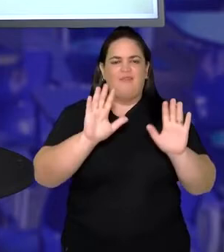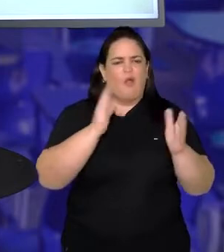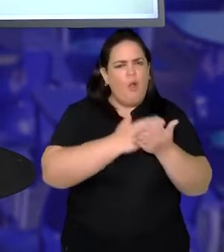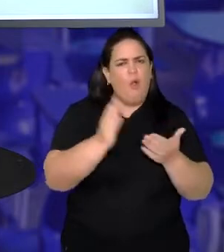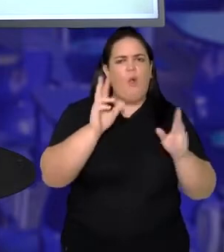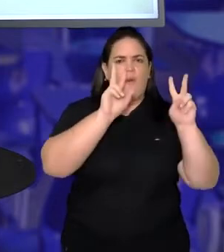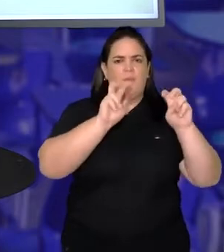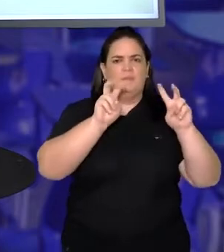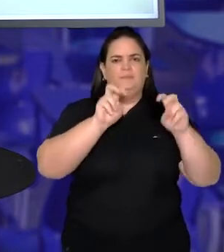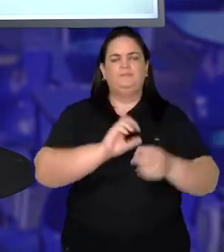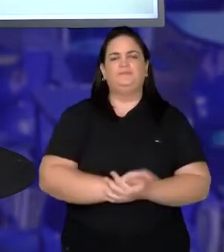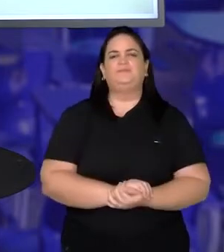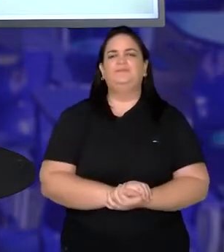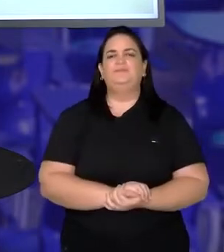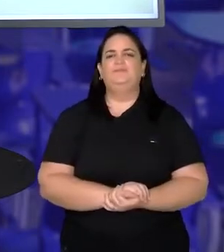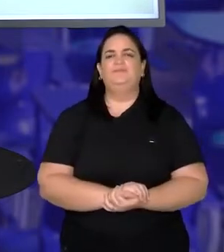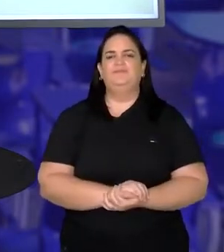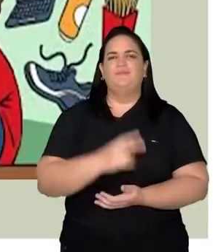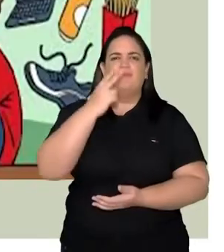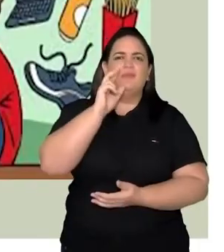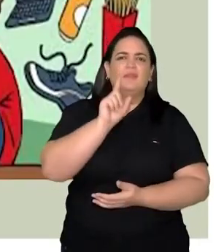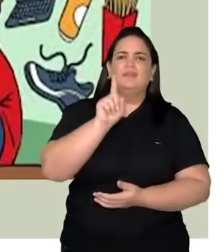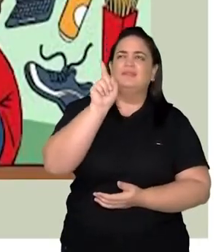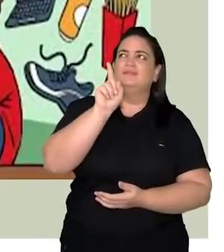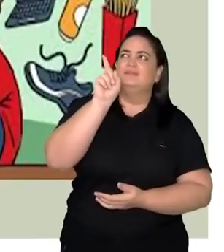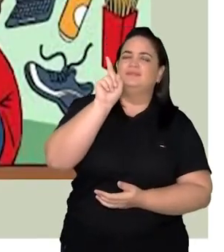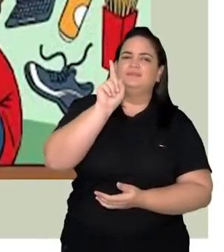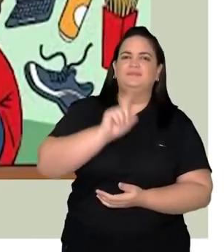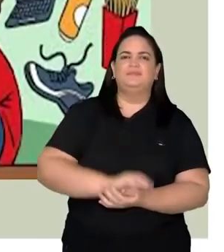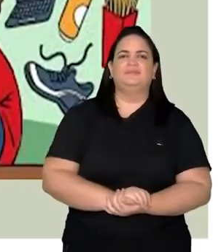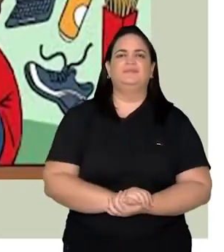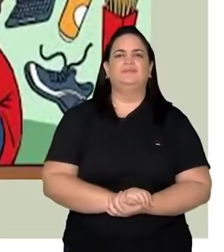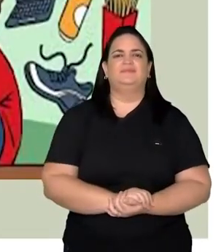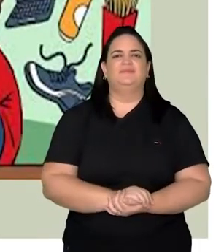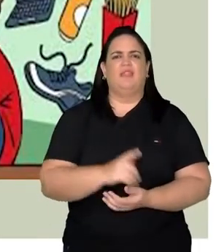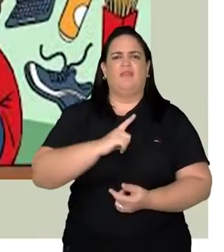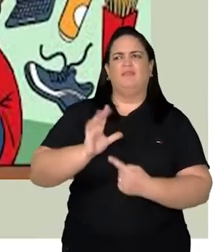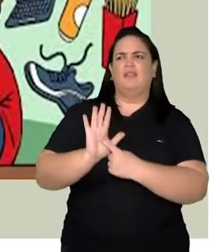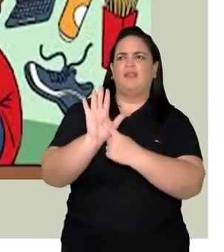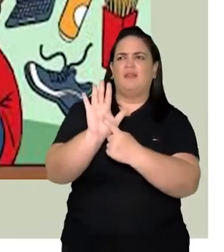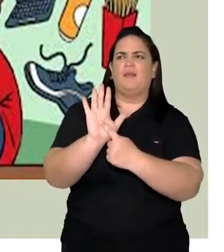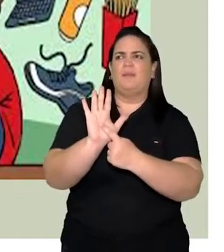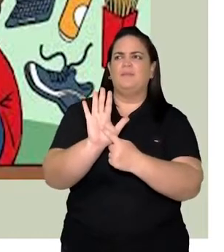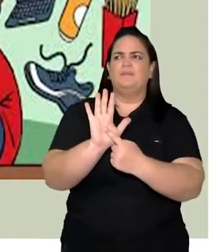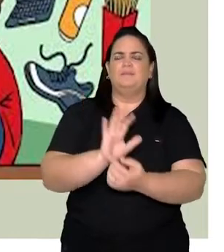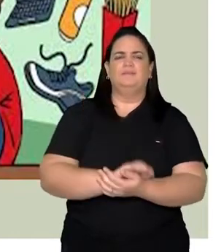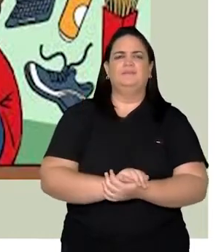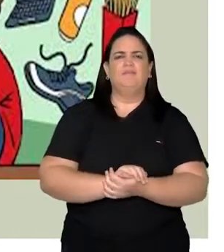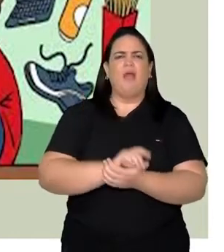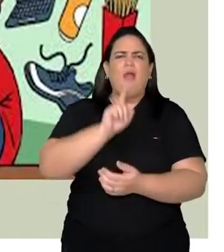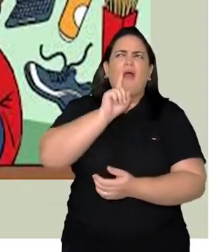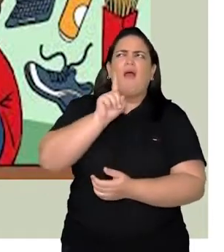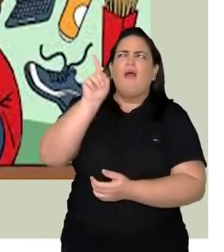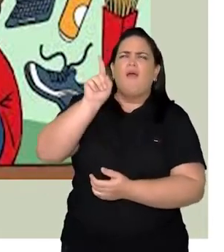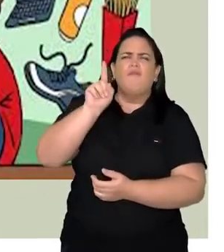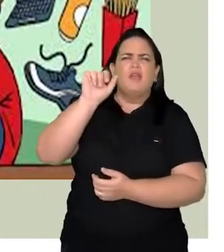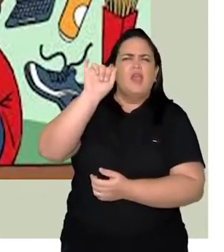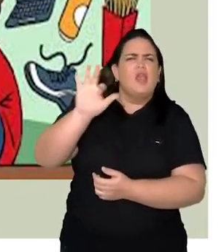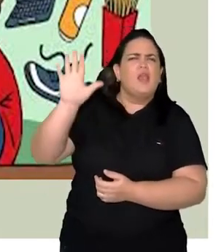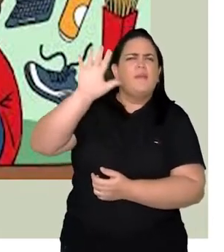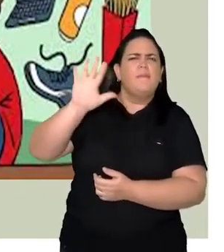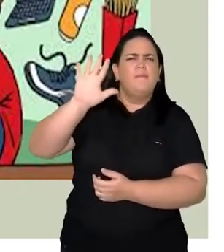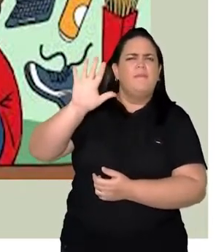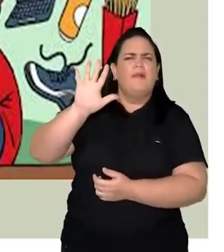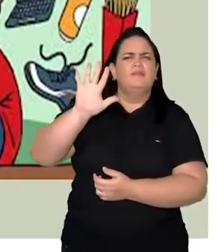ao conteúdo. Observem aqui, a primeira tela. Logo na tela tem minha apresentação, a série, o gênero, mas olha essa